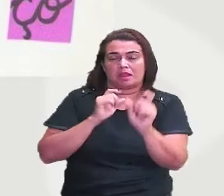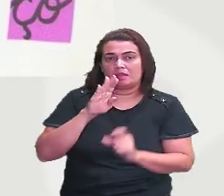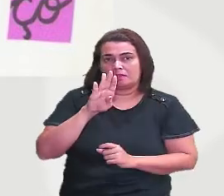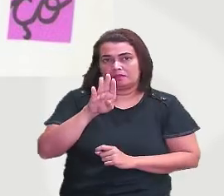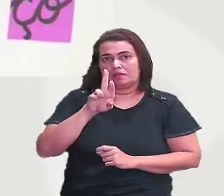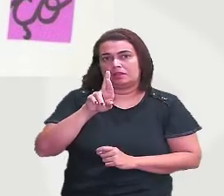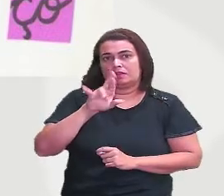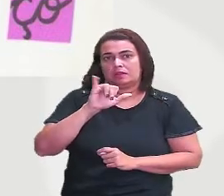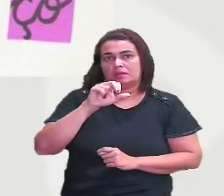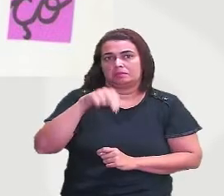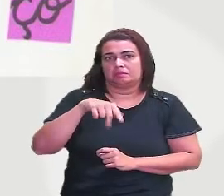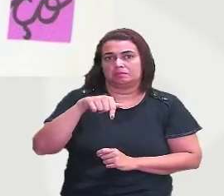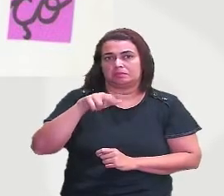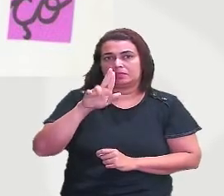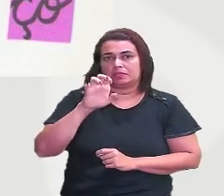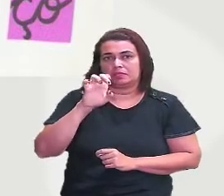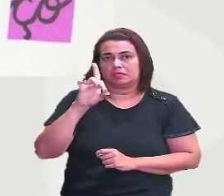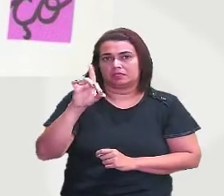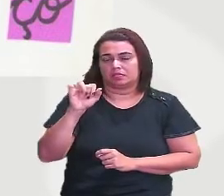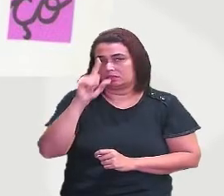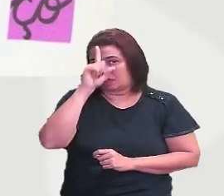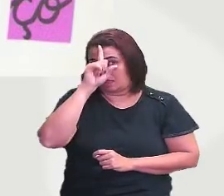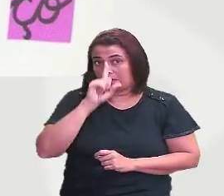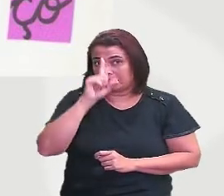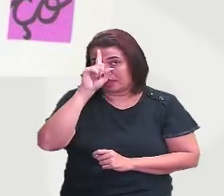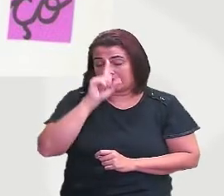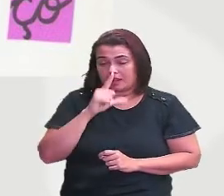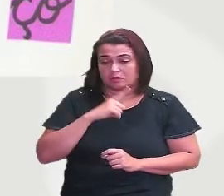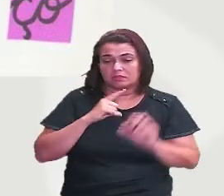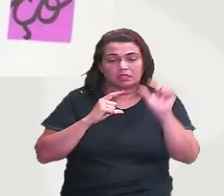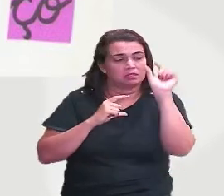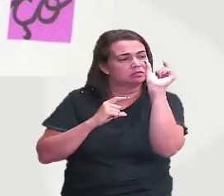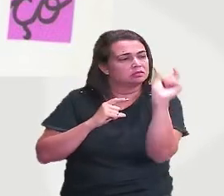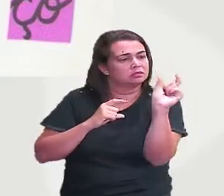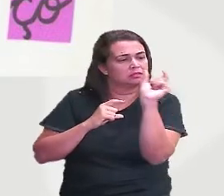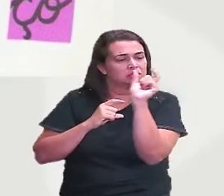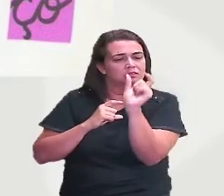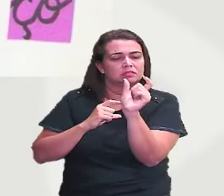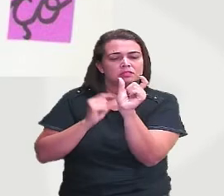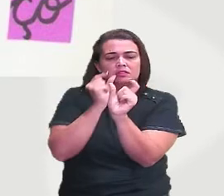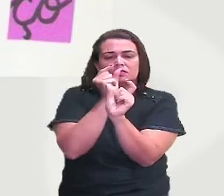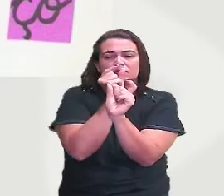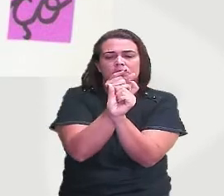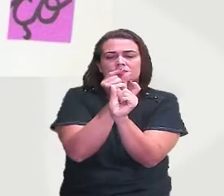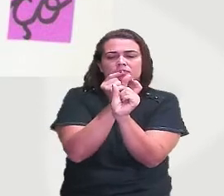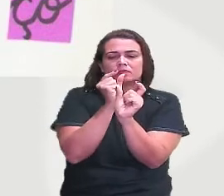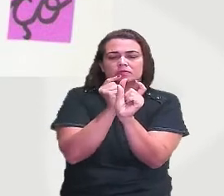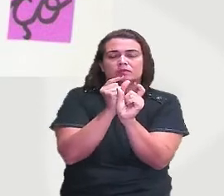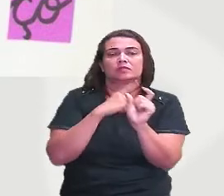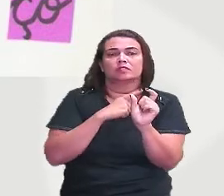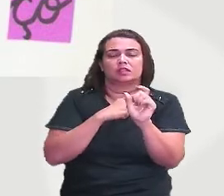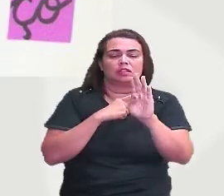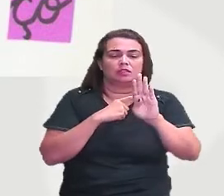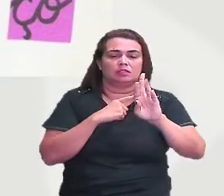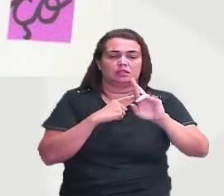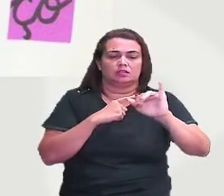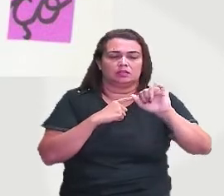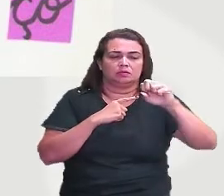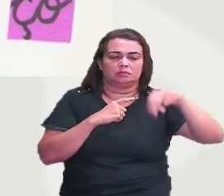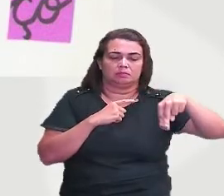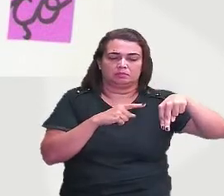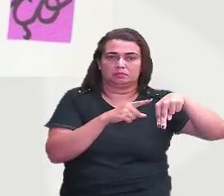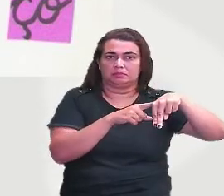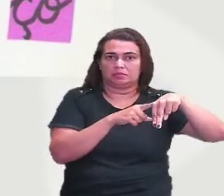de amarelo, ela está escrita, está separadinho por sílaba. Temos a sílaba brim,